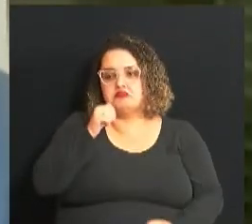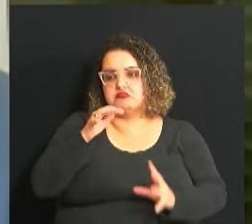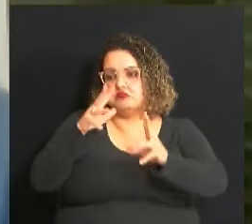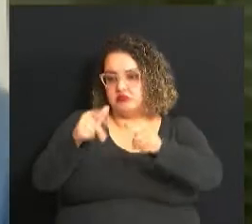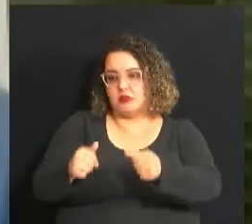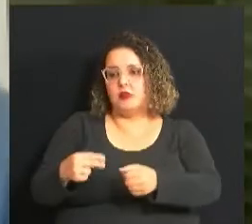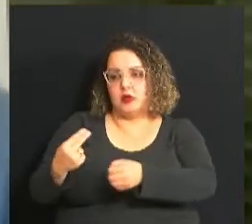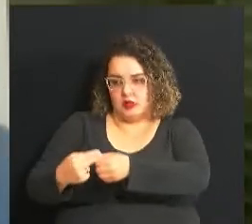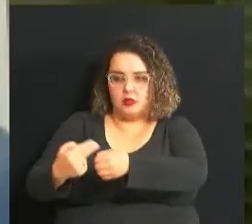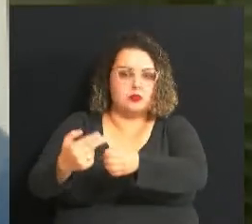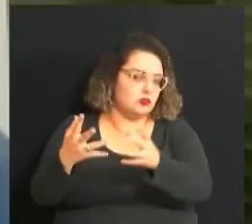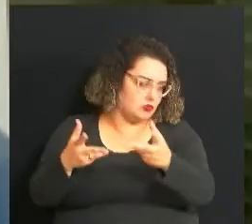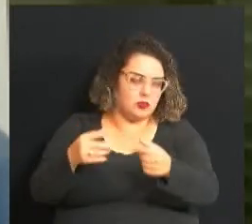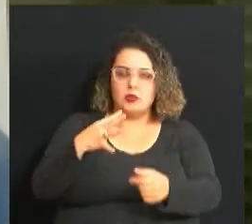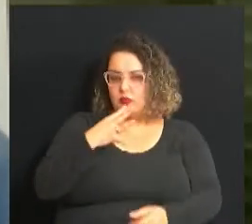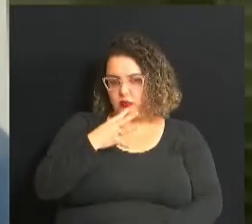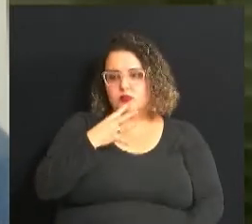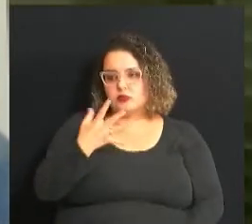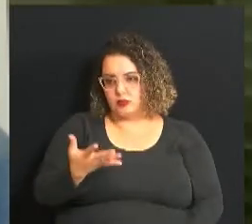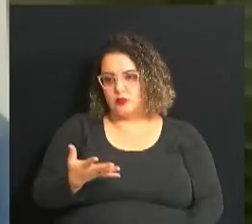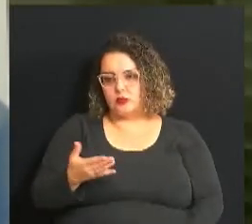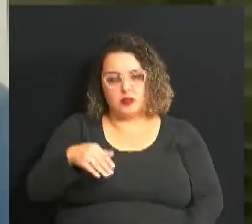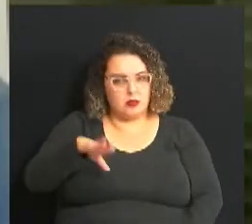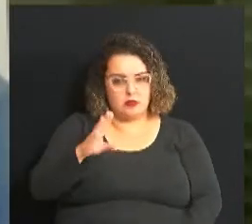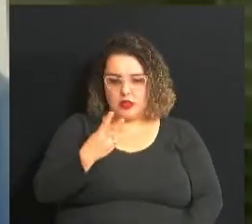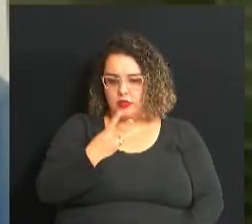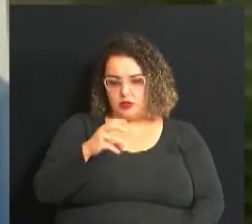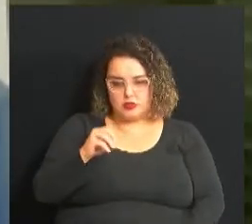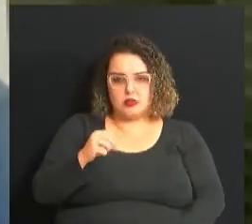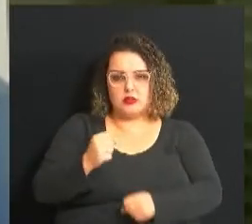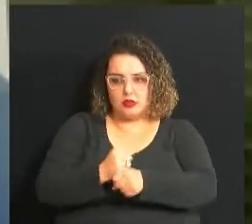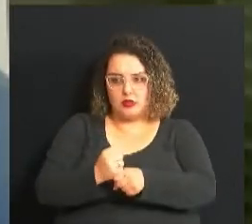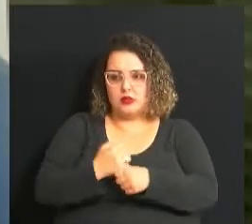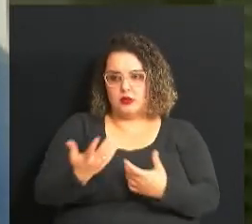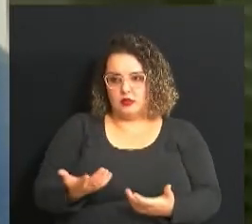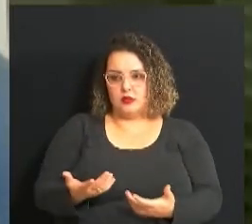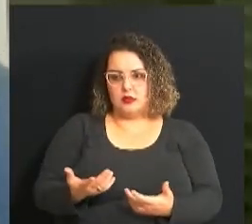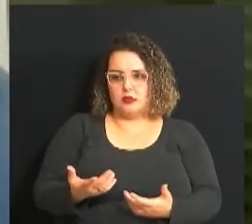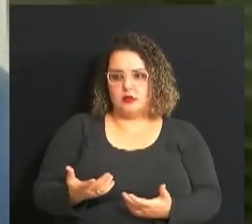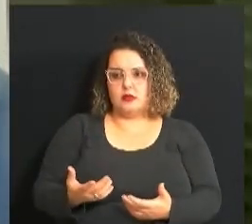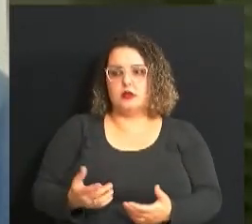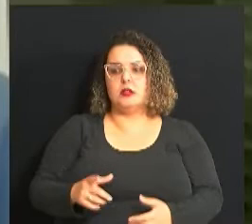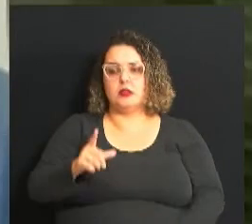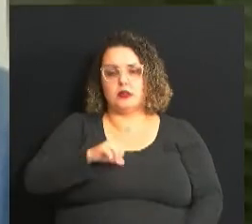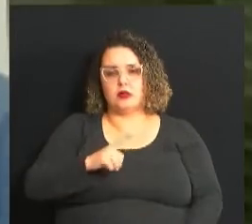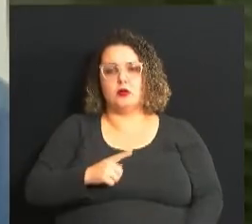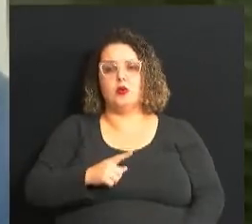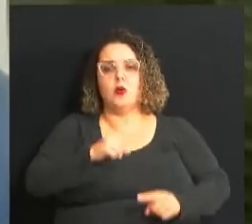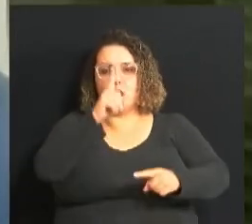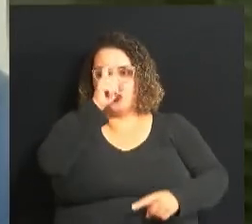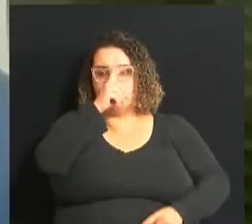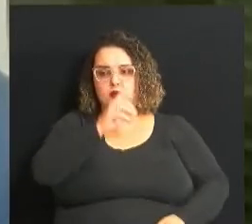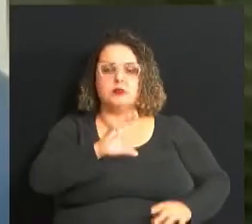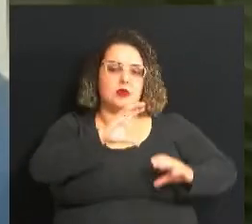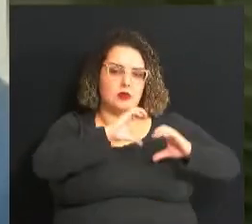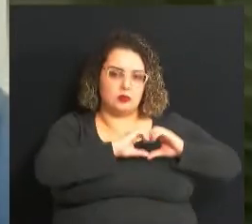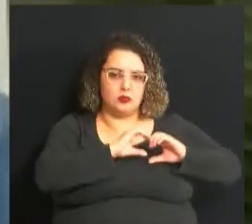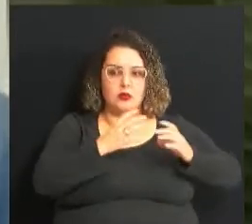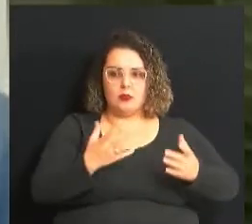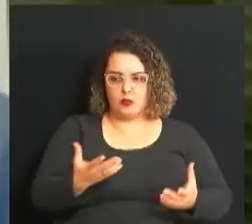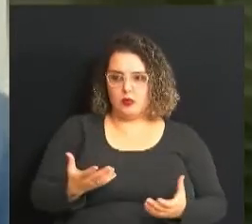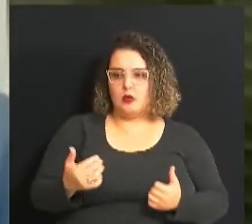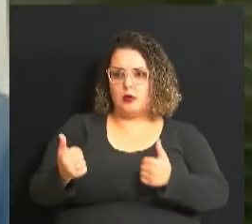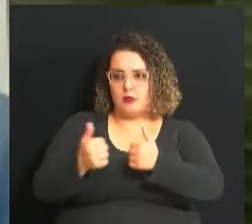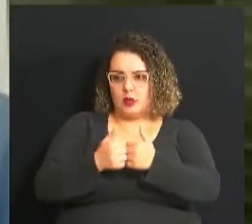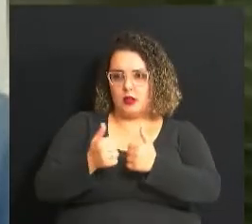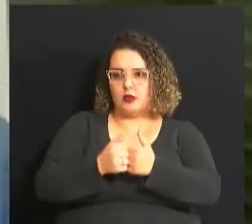todos conhecem, está lá há mais de 30 anos. Nós temos agora o Hospital do Amor, que fica, todo mundo conhece, fica perto do Hospital Gatti, que